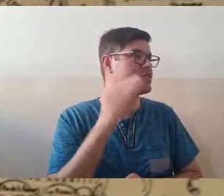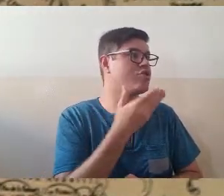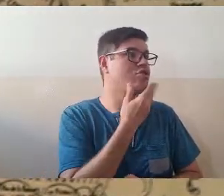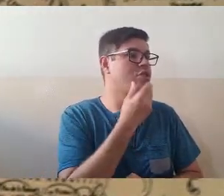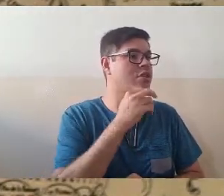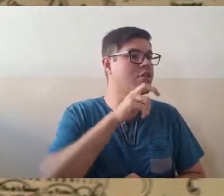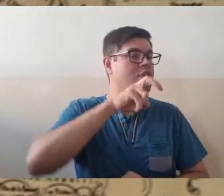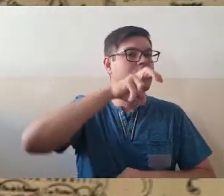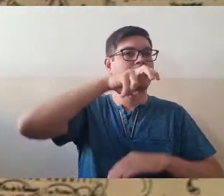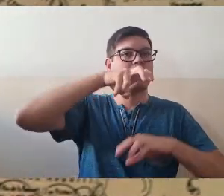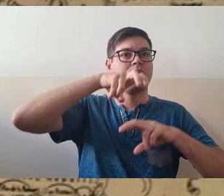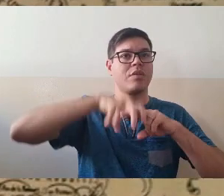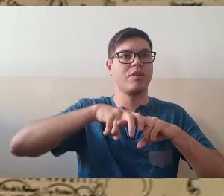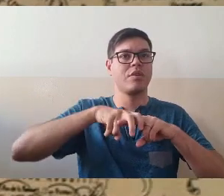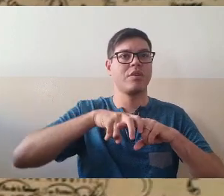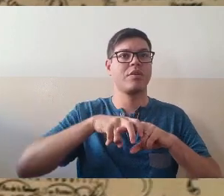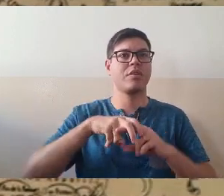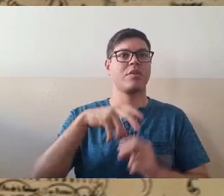baixo tuba.